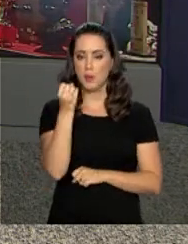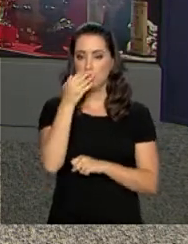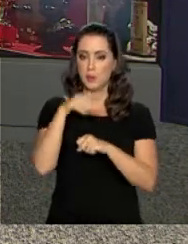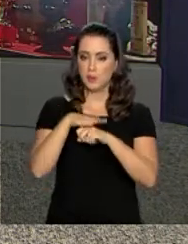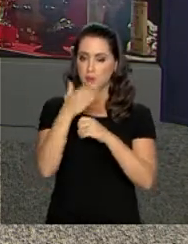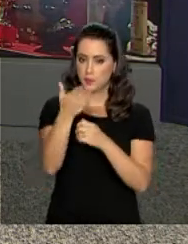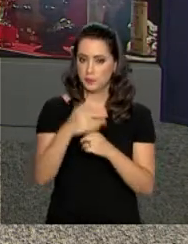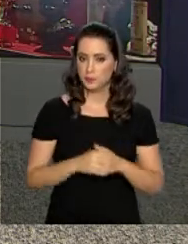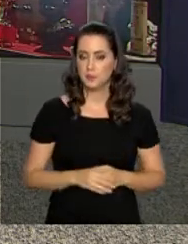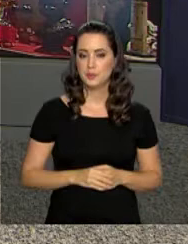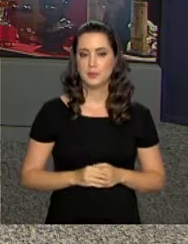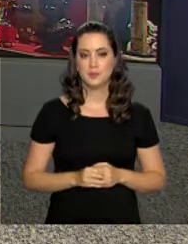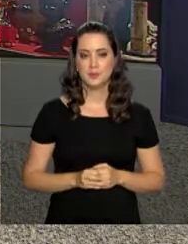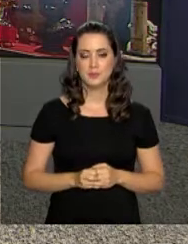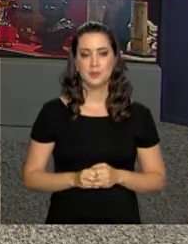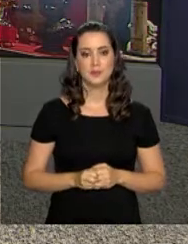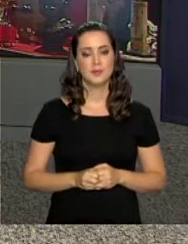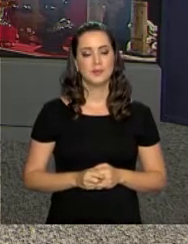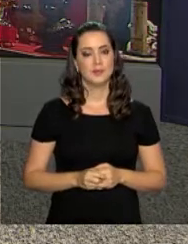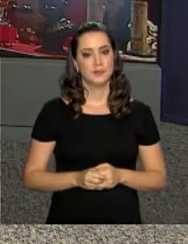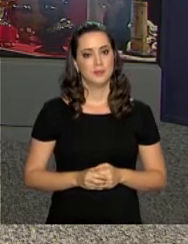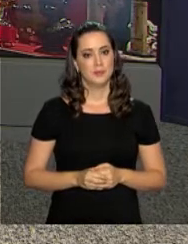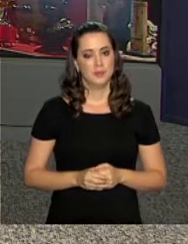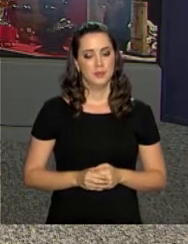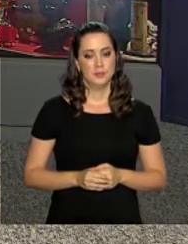boa noite para você.